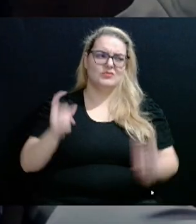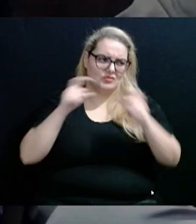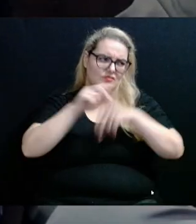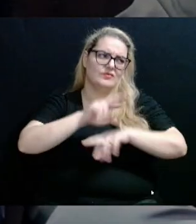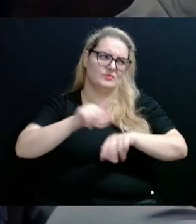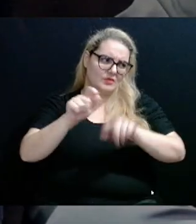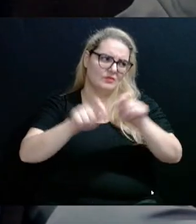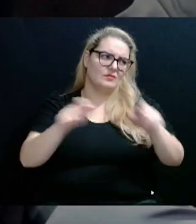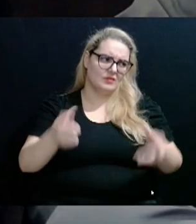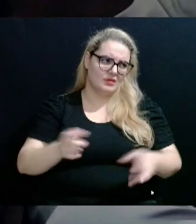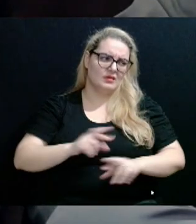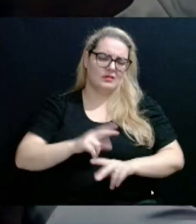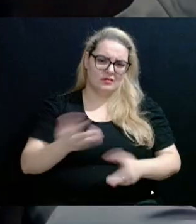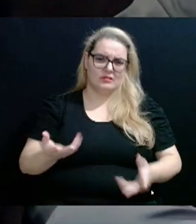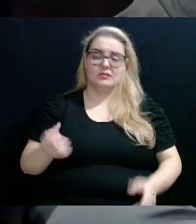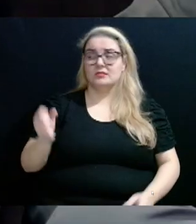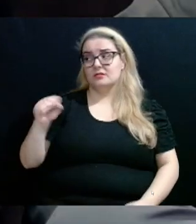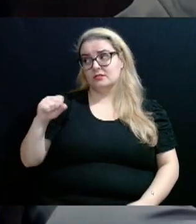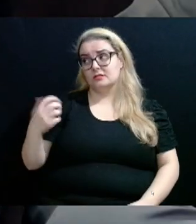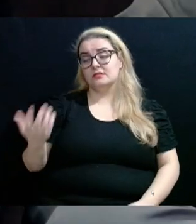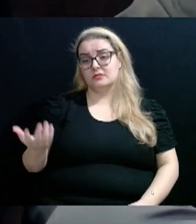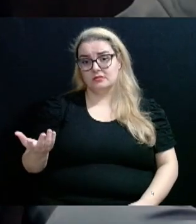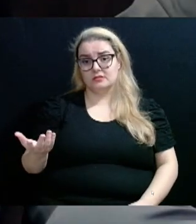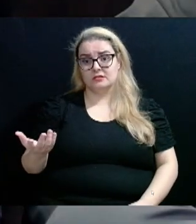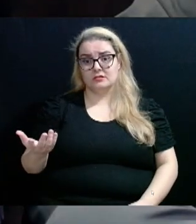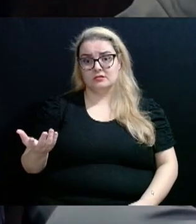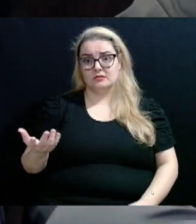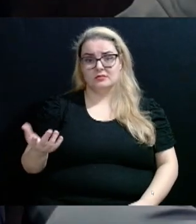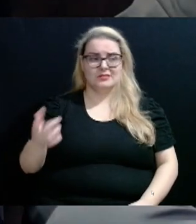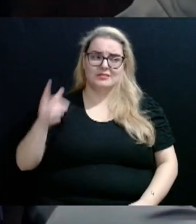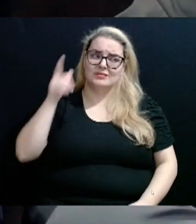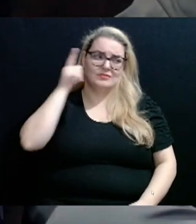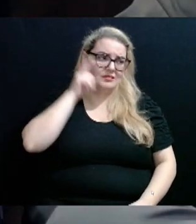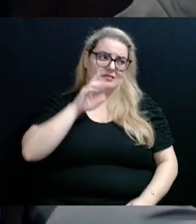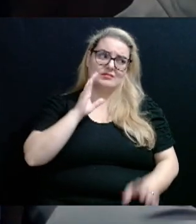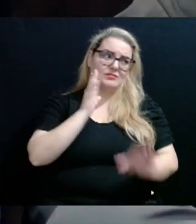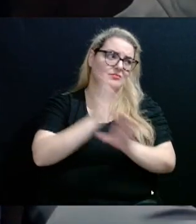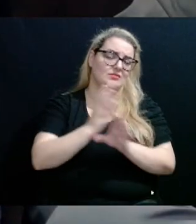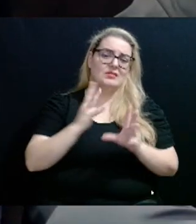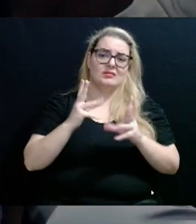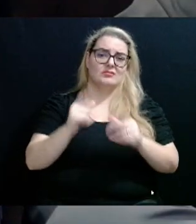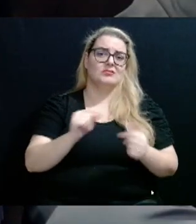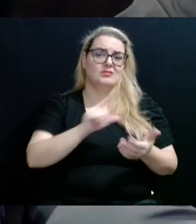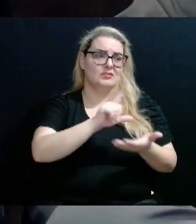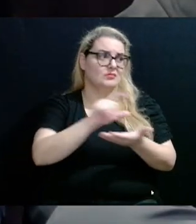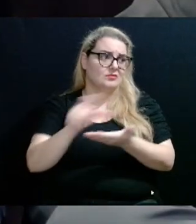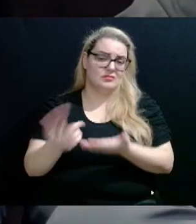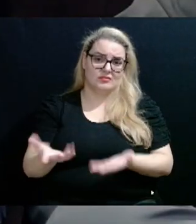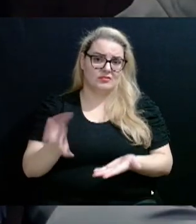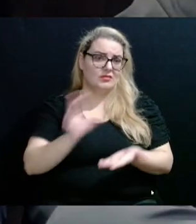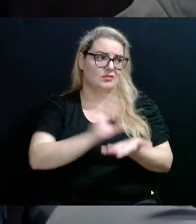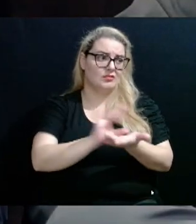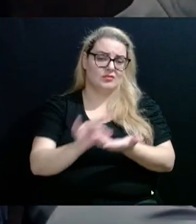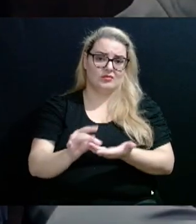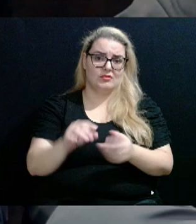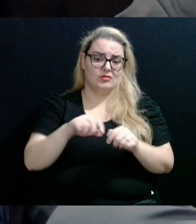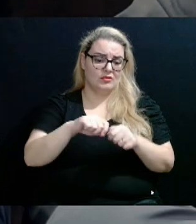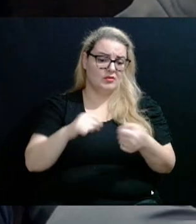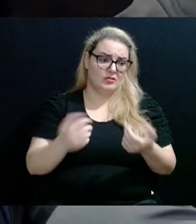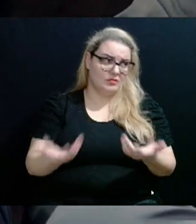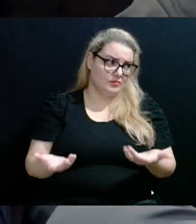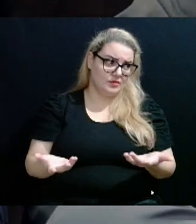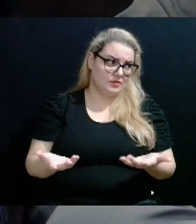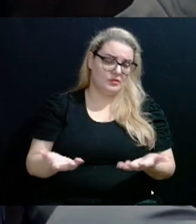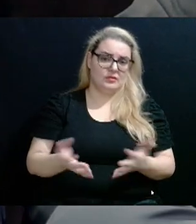porque você não vai conseguir achar todas as figurinhas do seu álbum somente abrindo pacotinhos, né? Uhum. Você precisa dessa